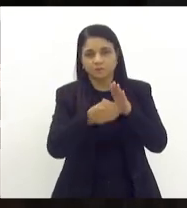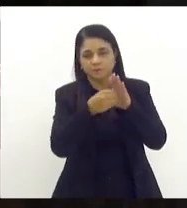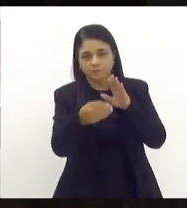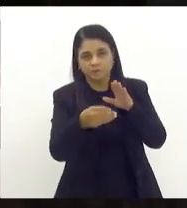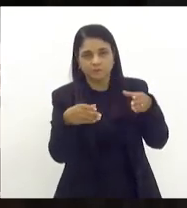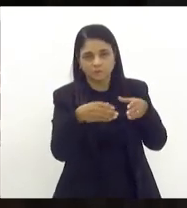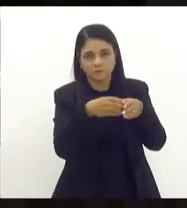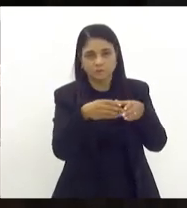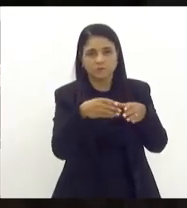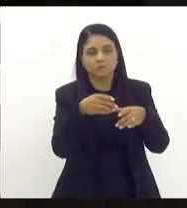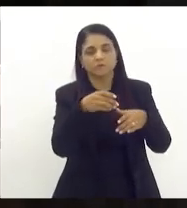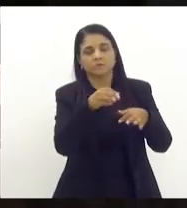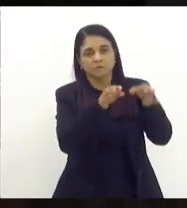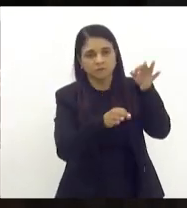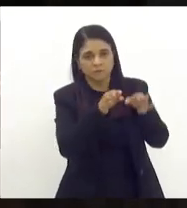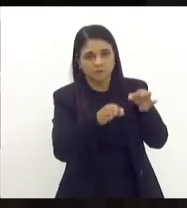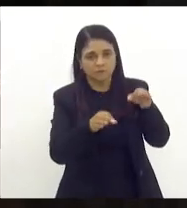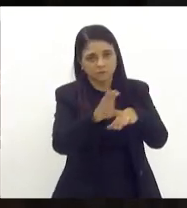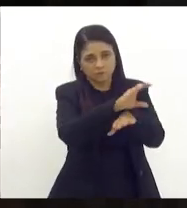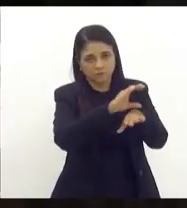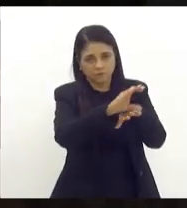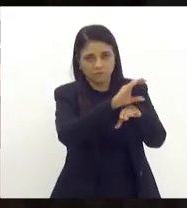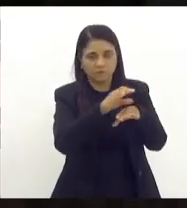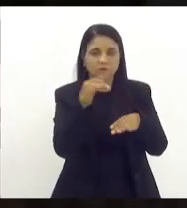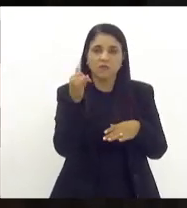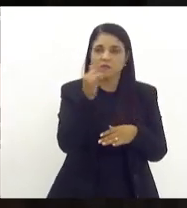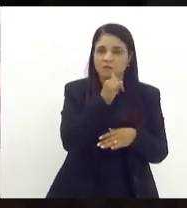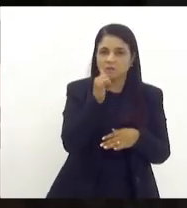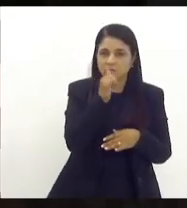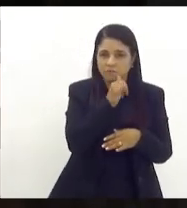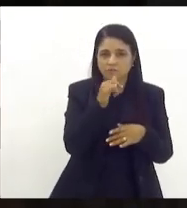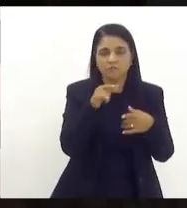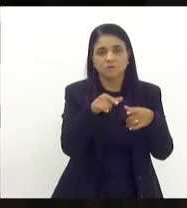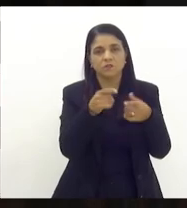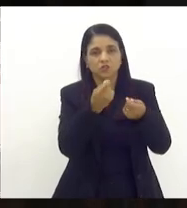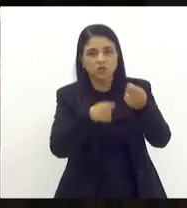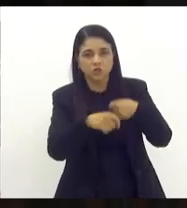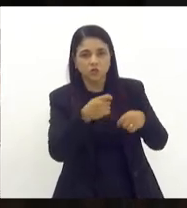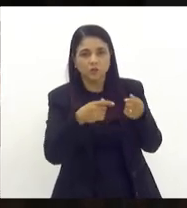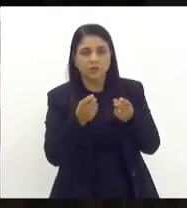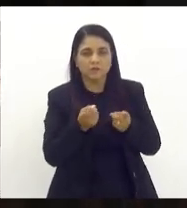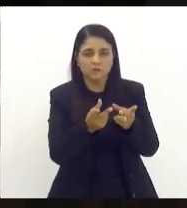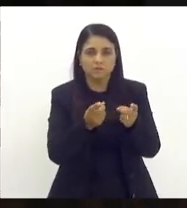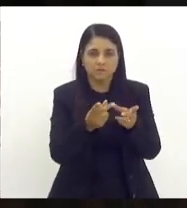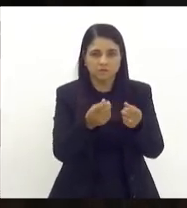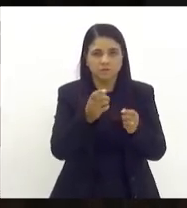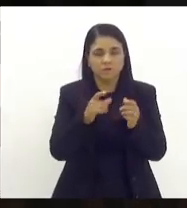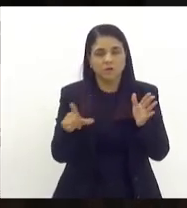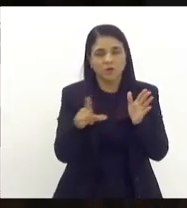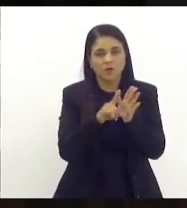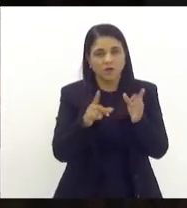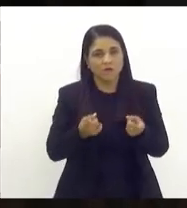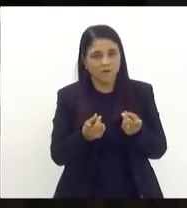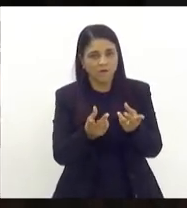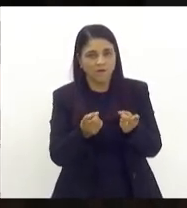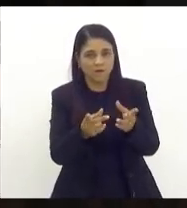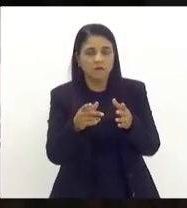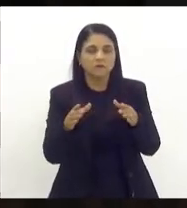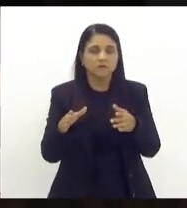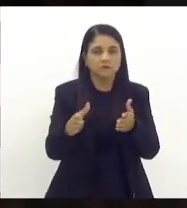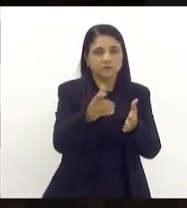comissões de constituições de Justiça de Minas e energia de Economia Indústria e Comércio de tributação